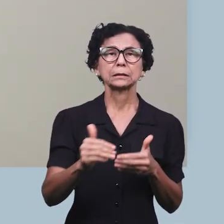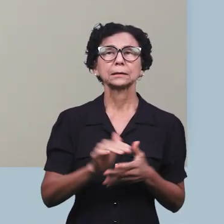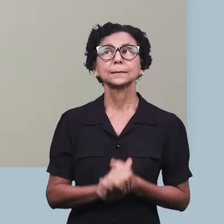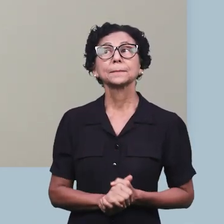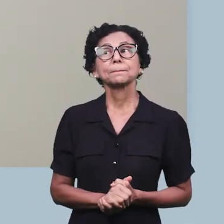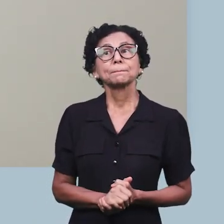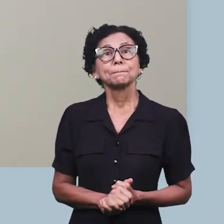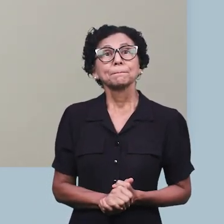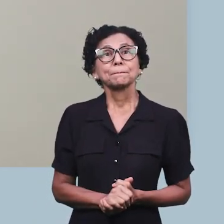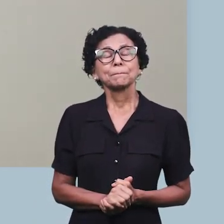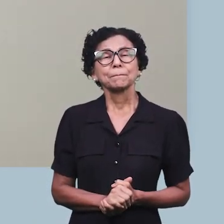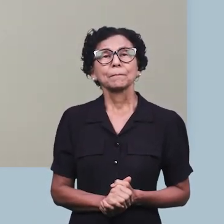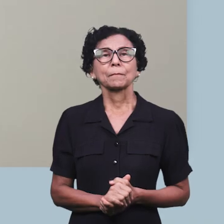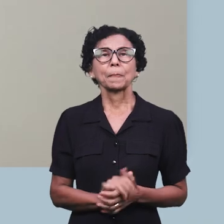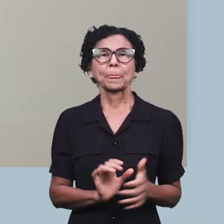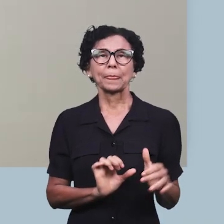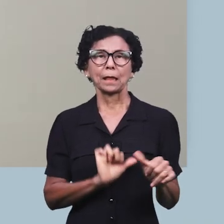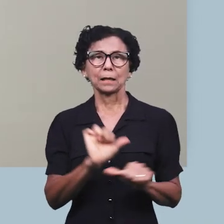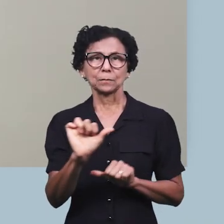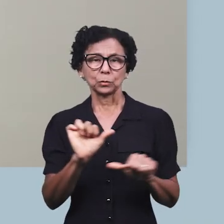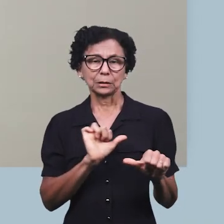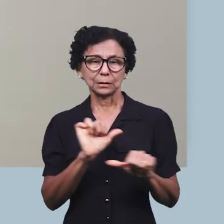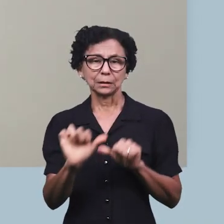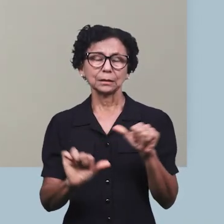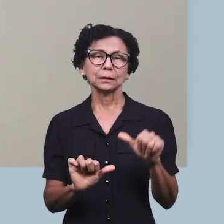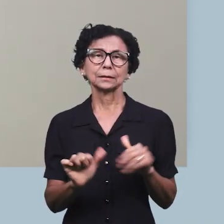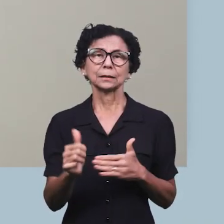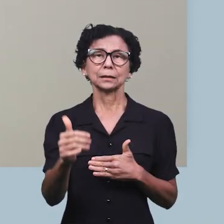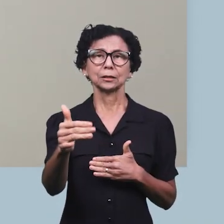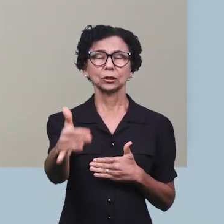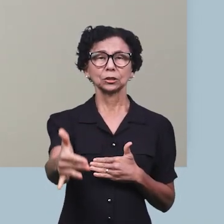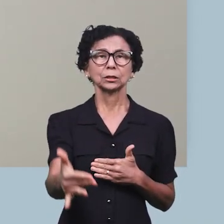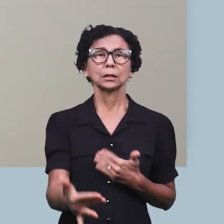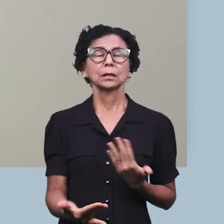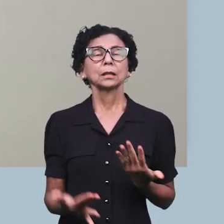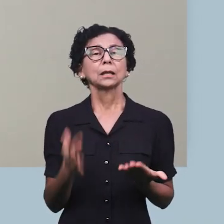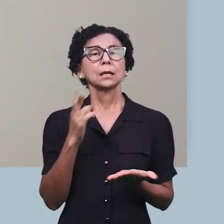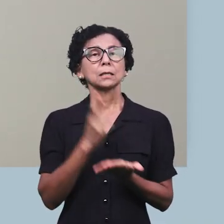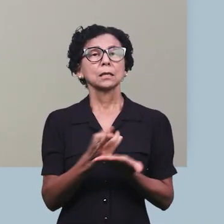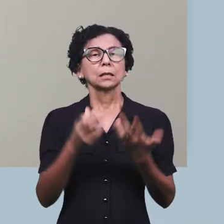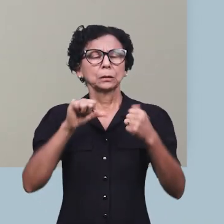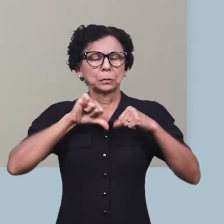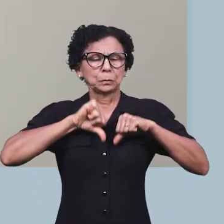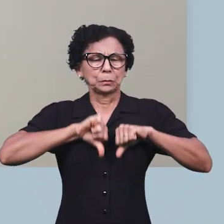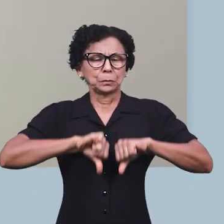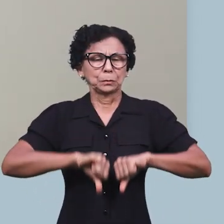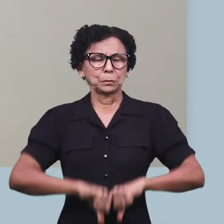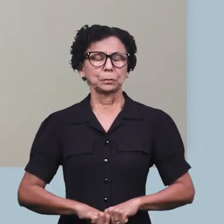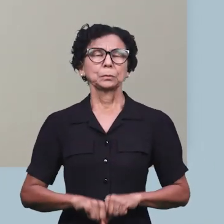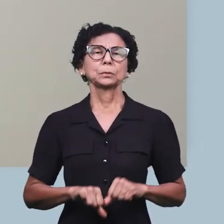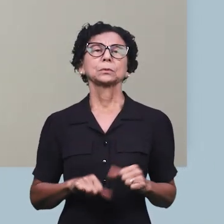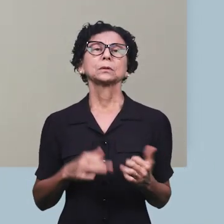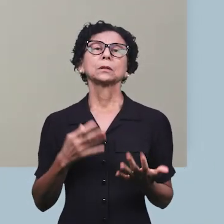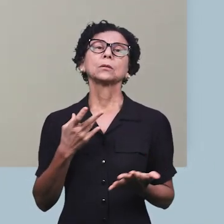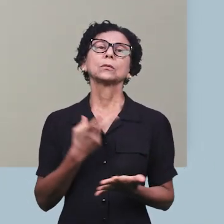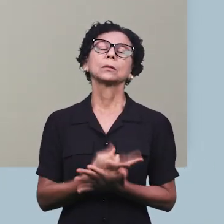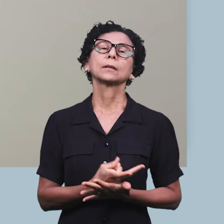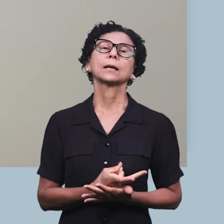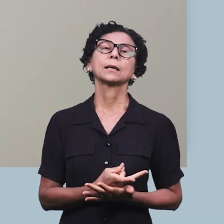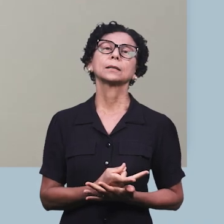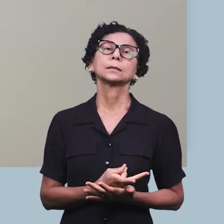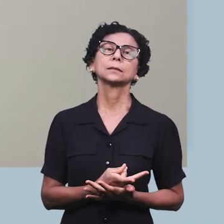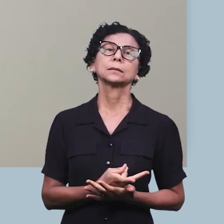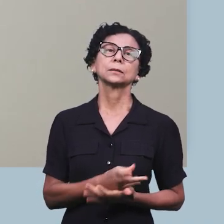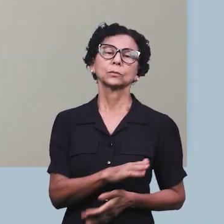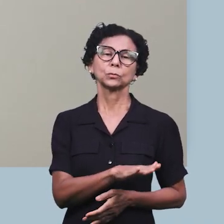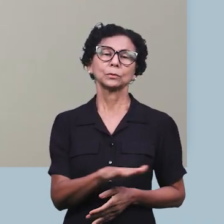tem. Então essas mudanças de rotinas, elas acabam desencadeando crises. E isso acontece muito